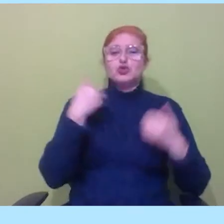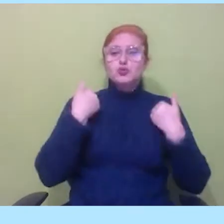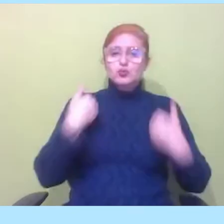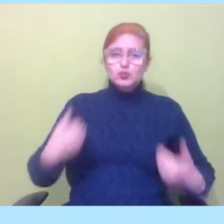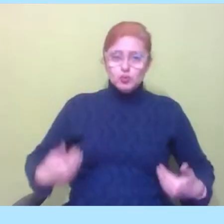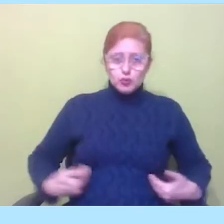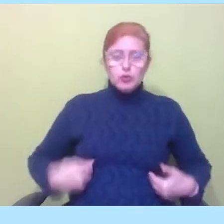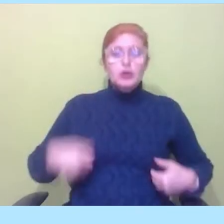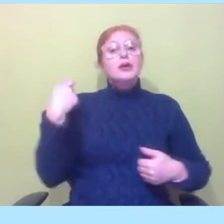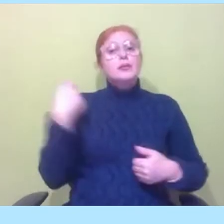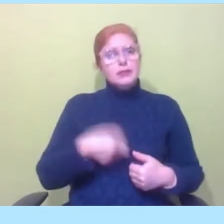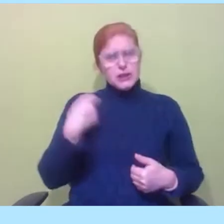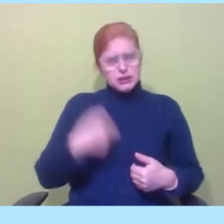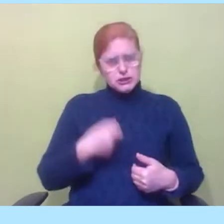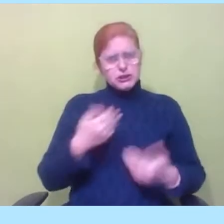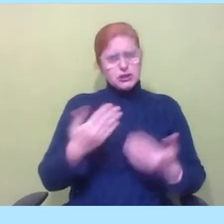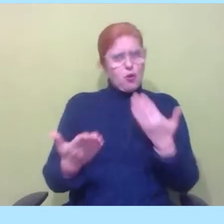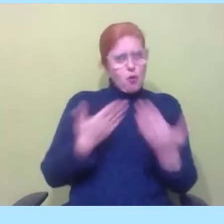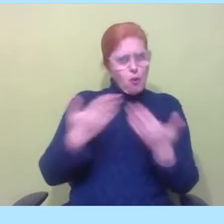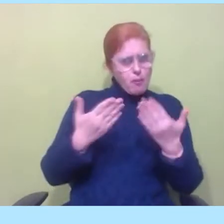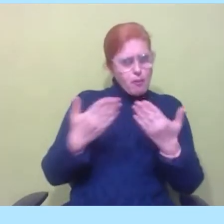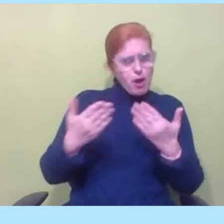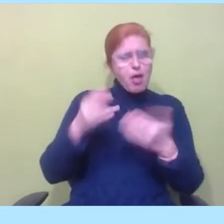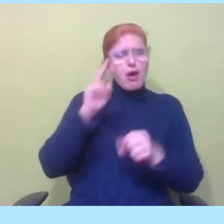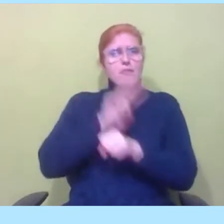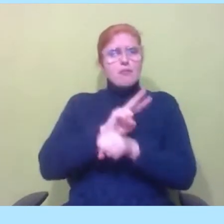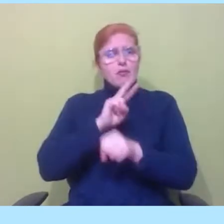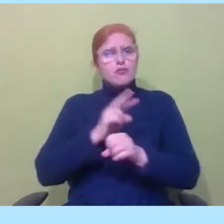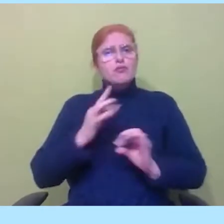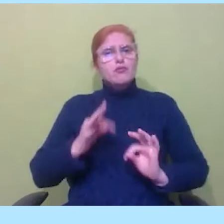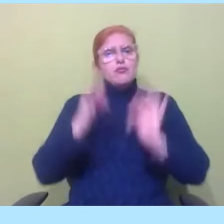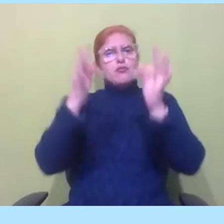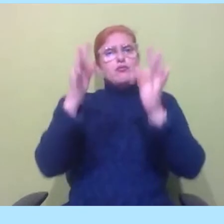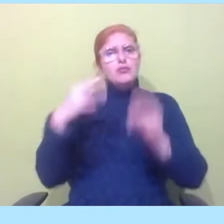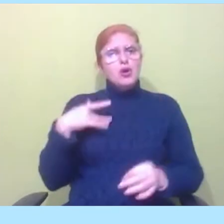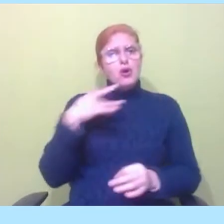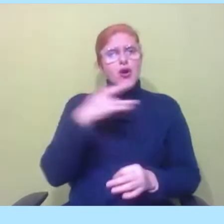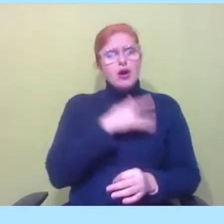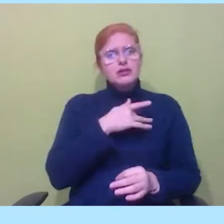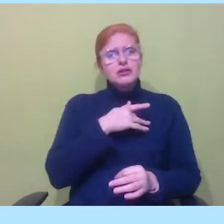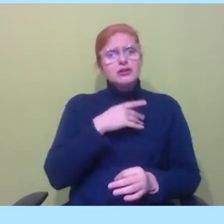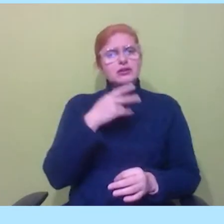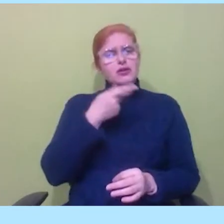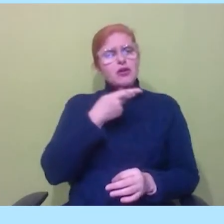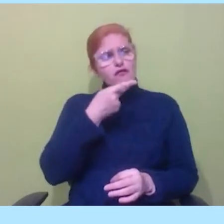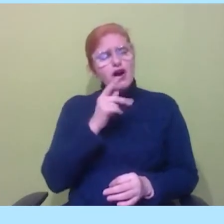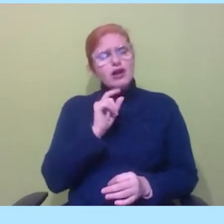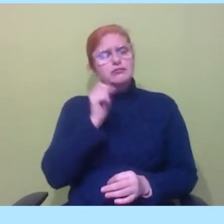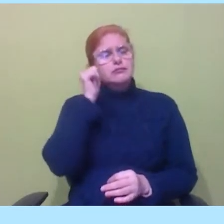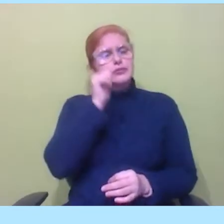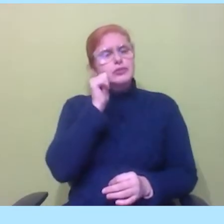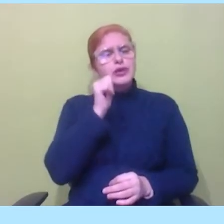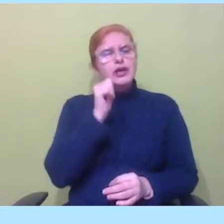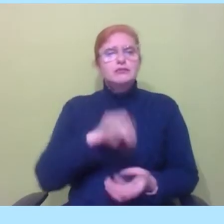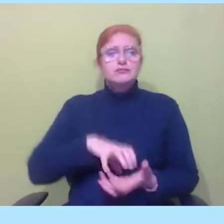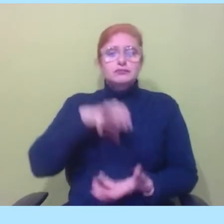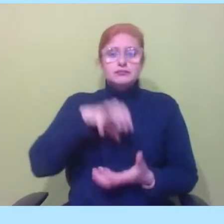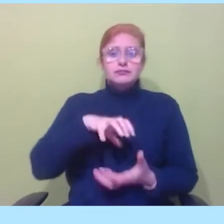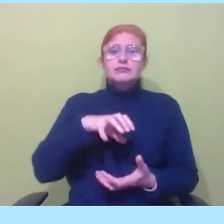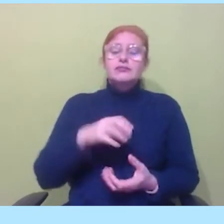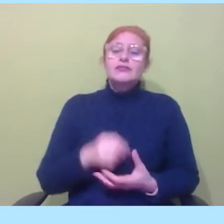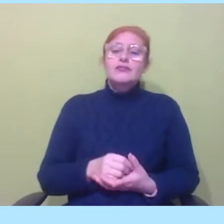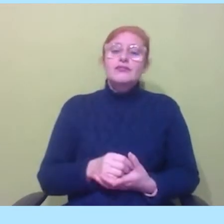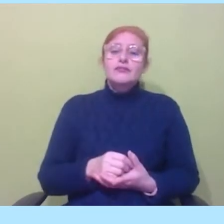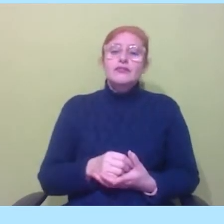comparada a essa proteção da saúde digital. Né? Então eu viro para essa mulher e digo assim, ó, da mesma maneira que a